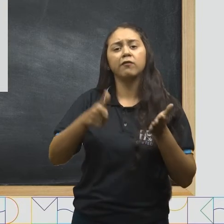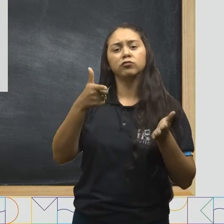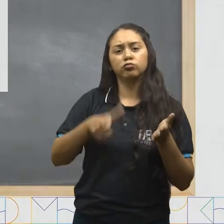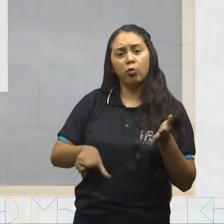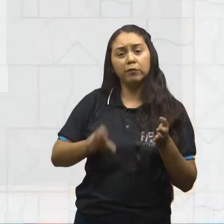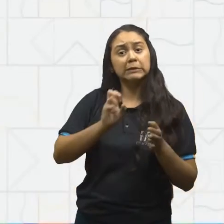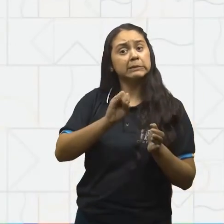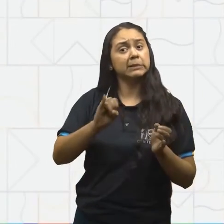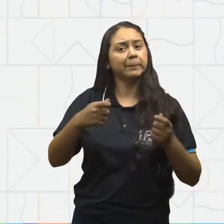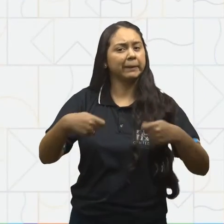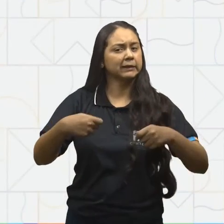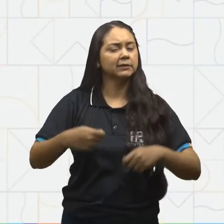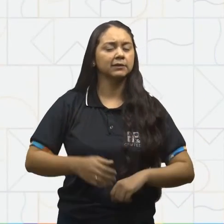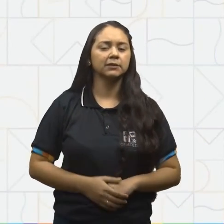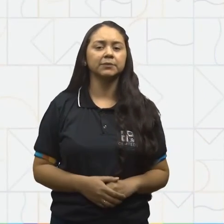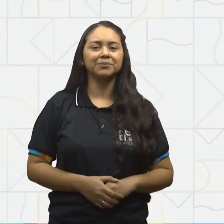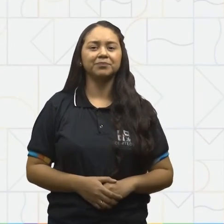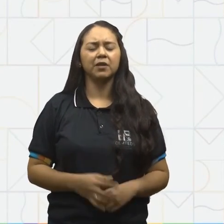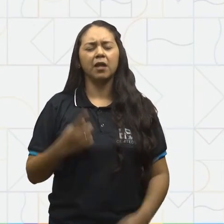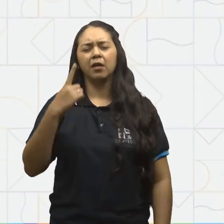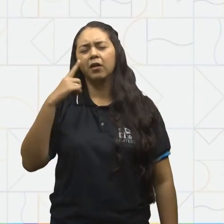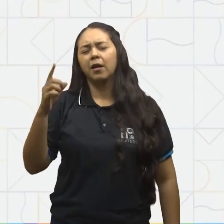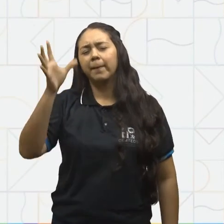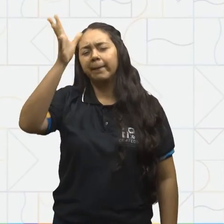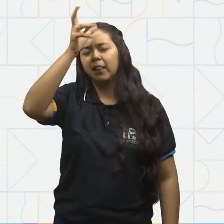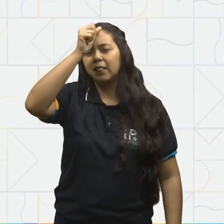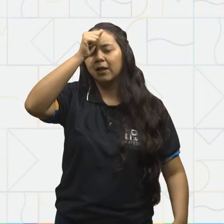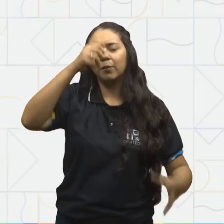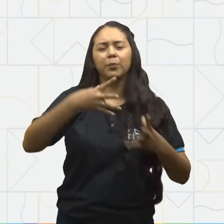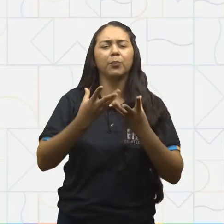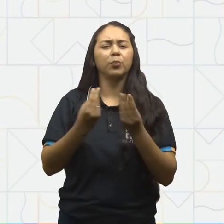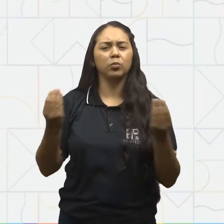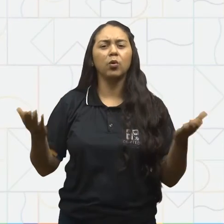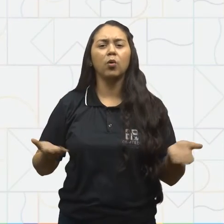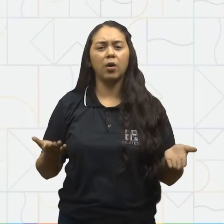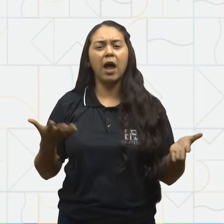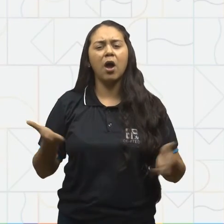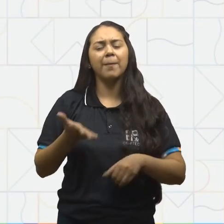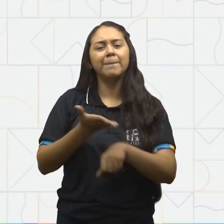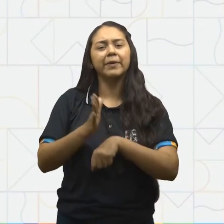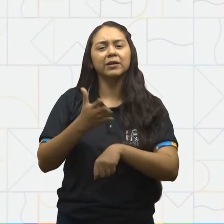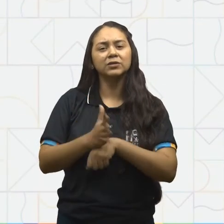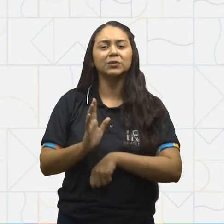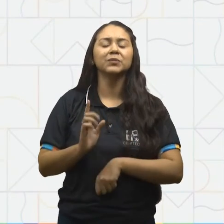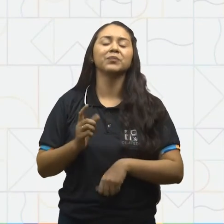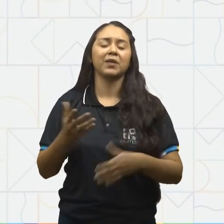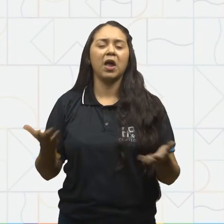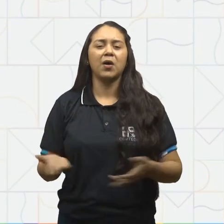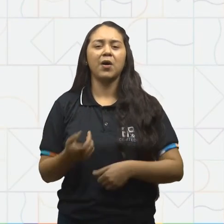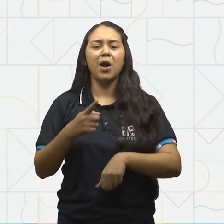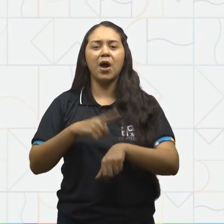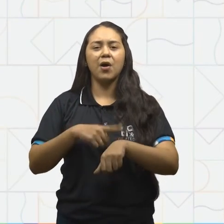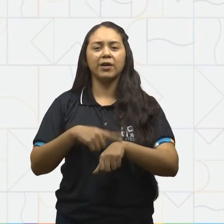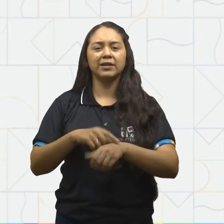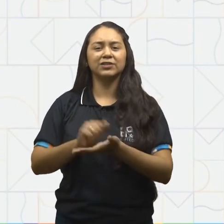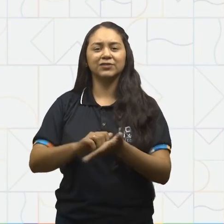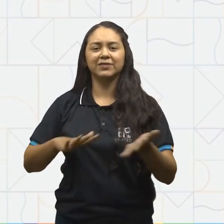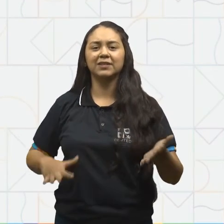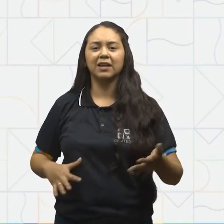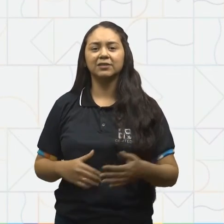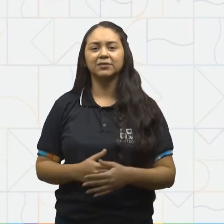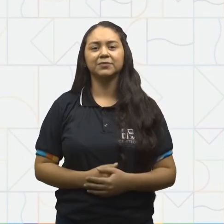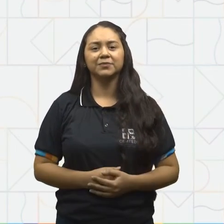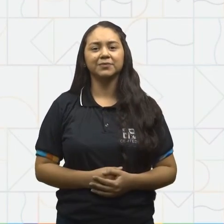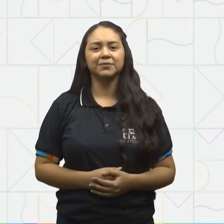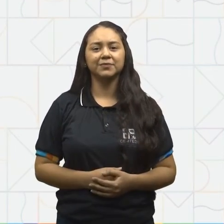necessário. Quanta aprendizagem tivemos aqui, hein? Vamos exercitar agora? Chegou a hora